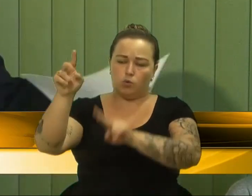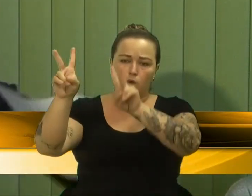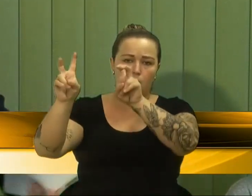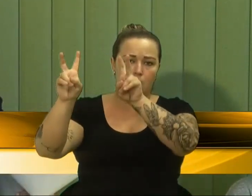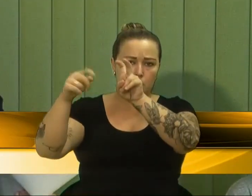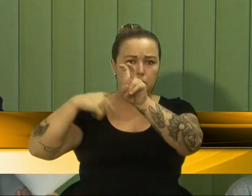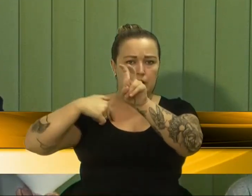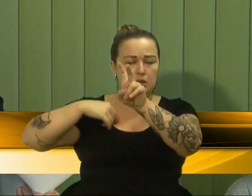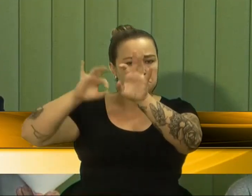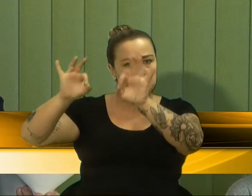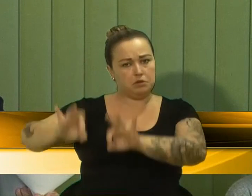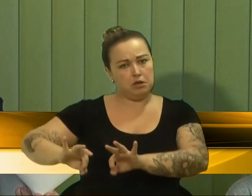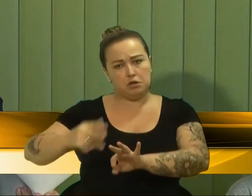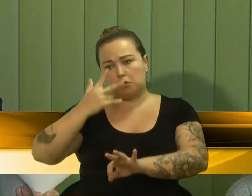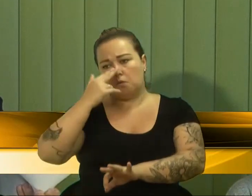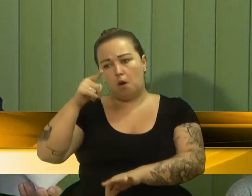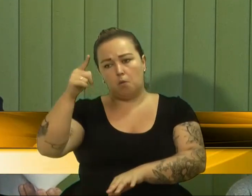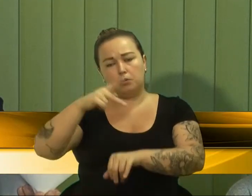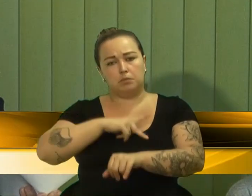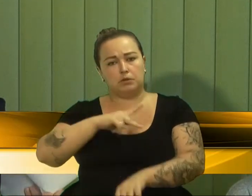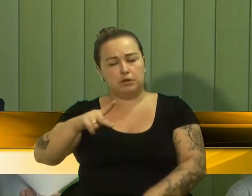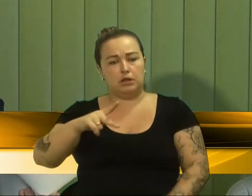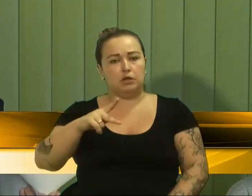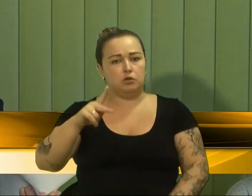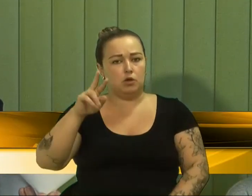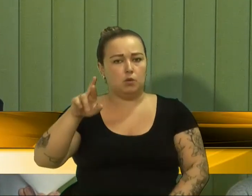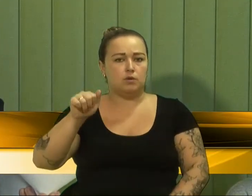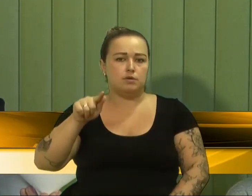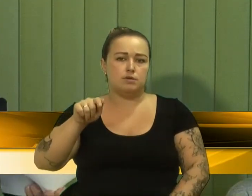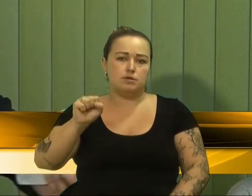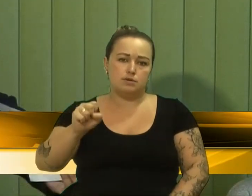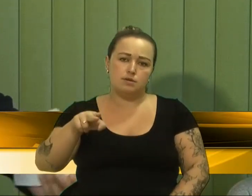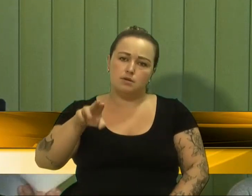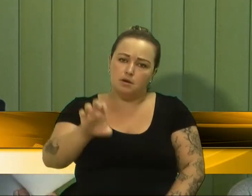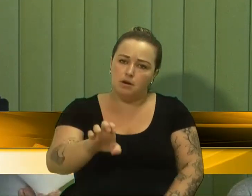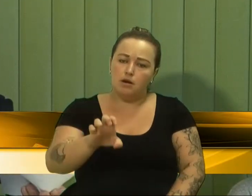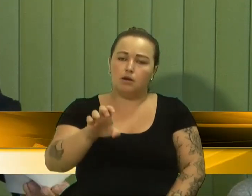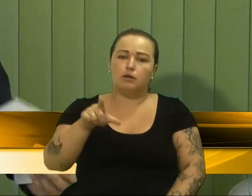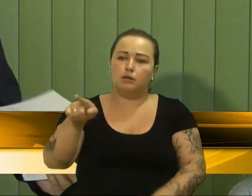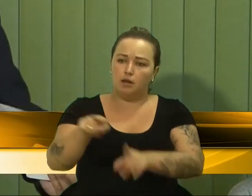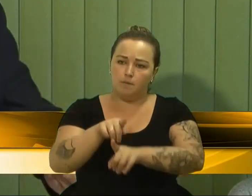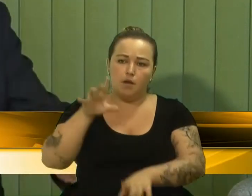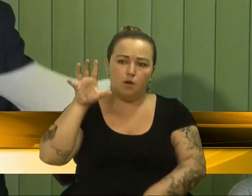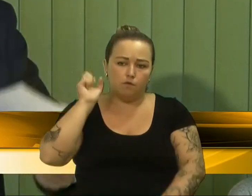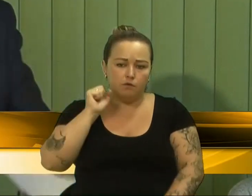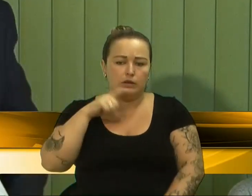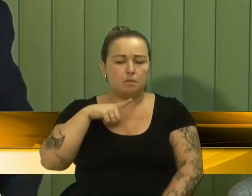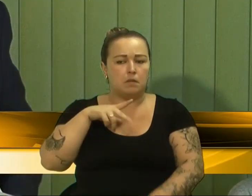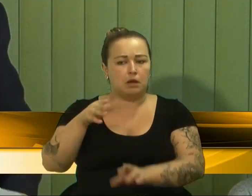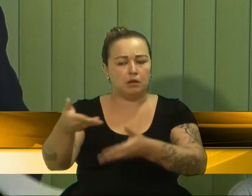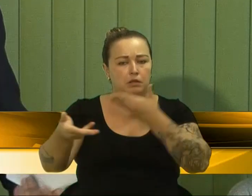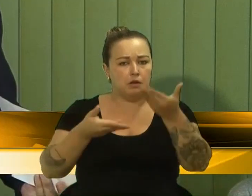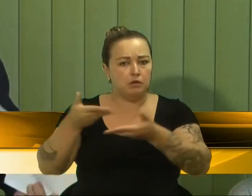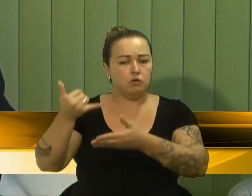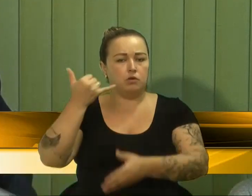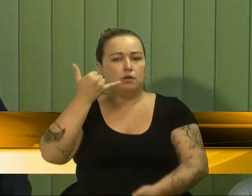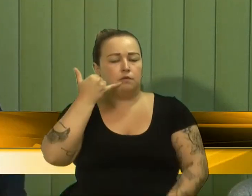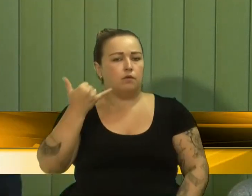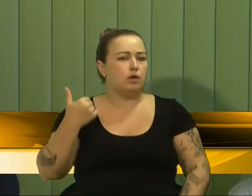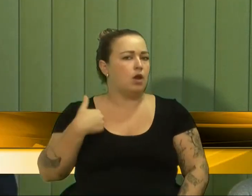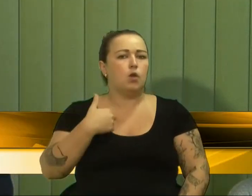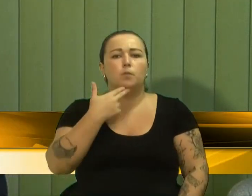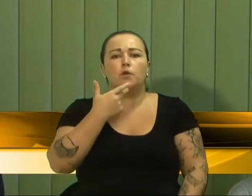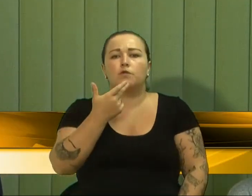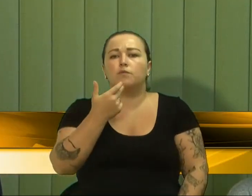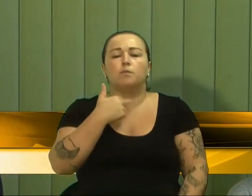como a outra presidente da FAS, a Rosana Menegoto, também recebia. Também ouvia, também atendia telefone. Não posso falar